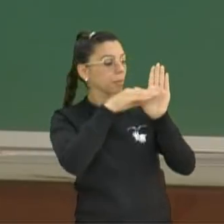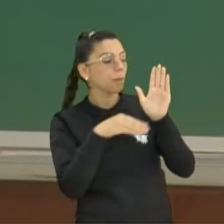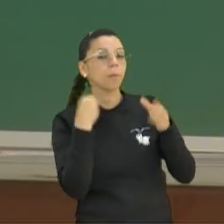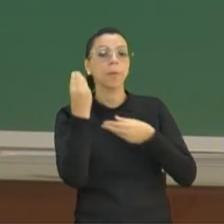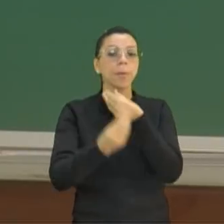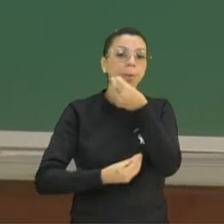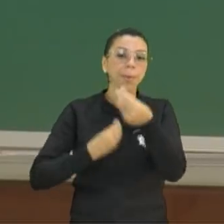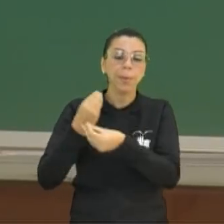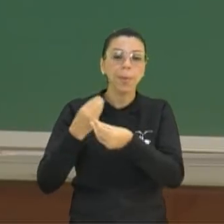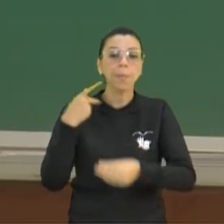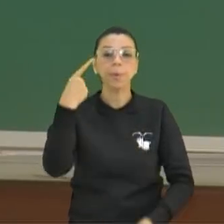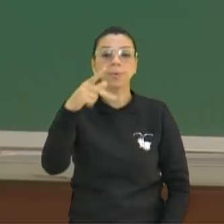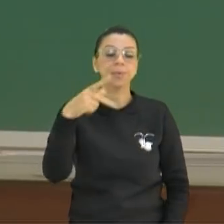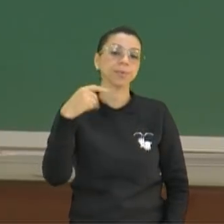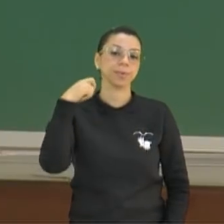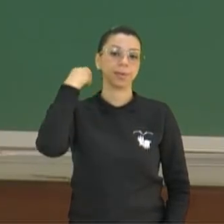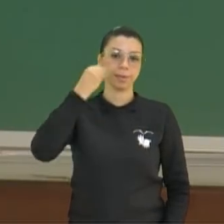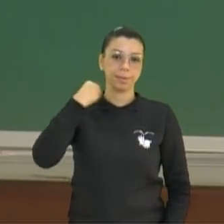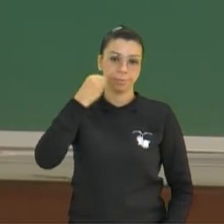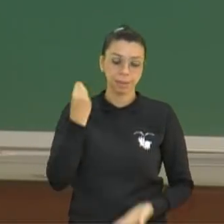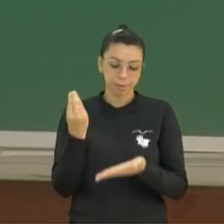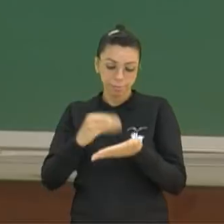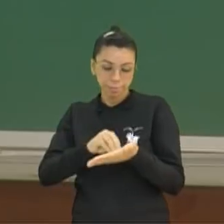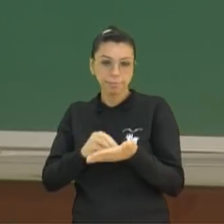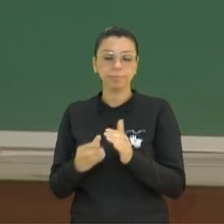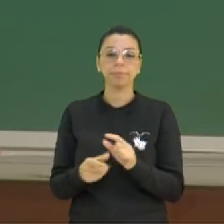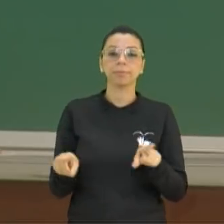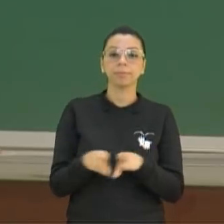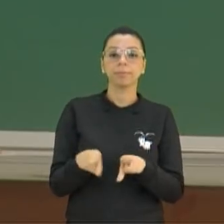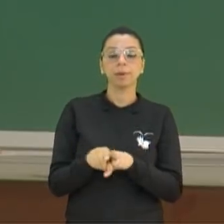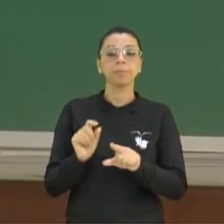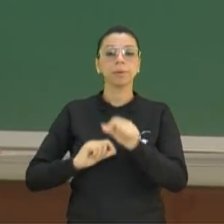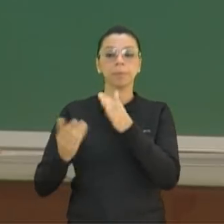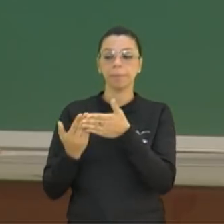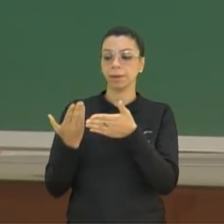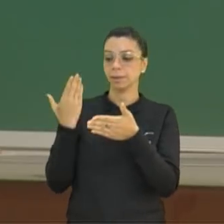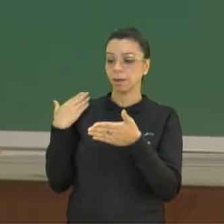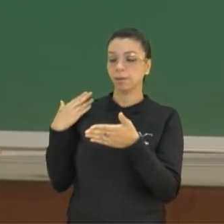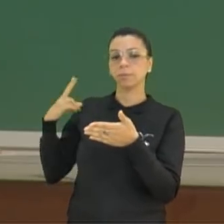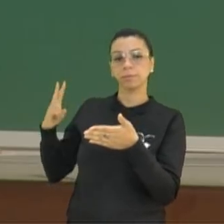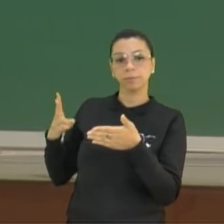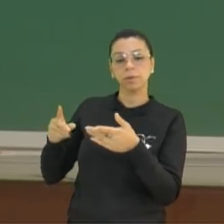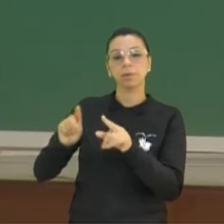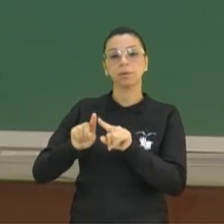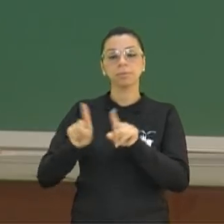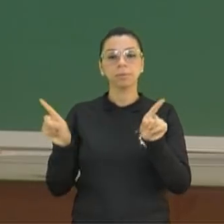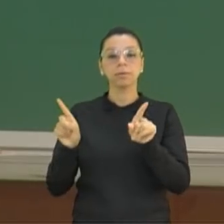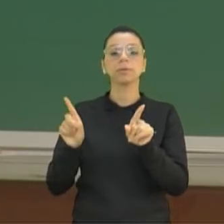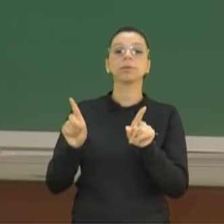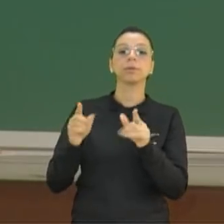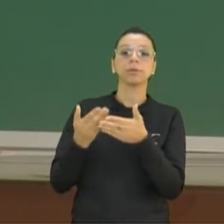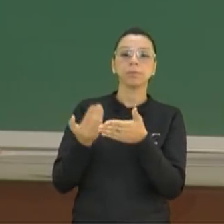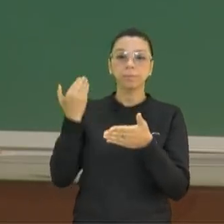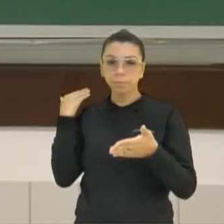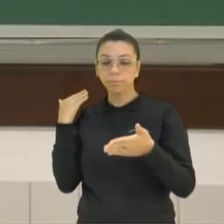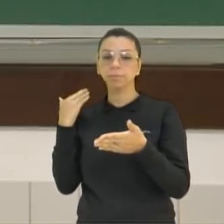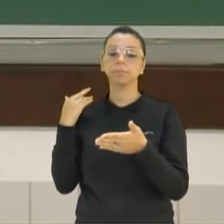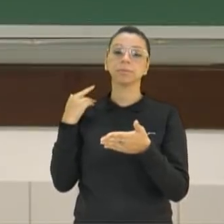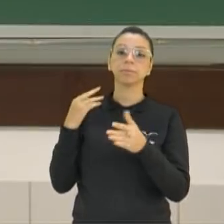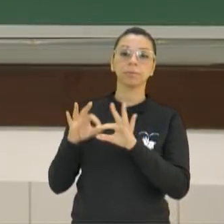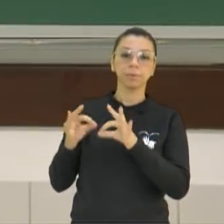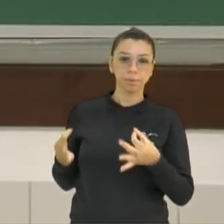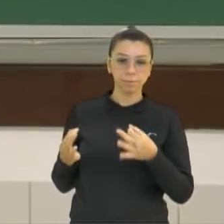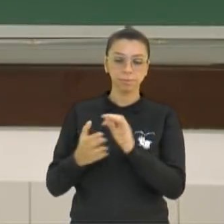a sua experiência, certo? E falamos sobre o Simple Past e o Past Continuous. E hoje? Hoje a gente vai retomar